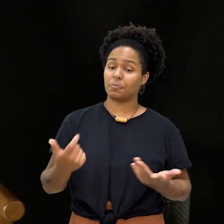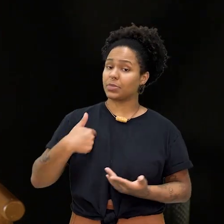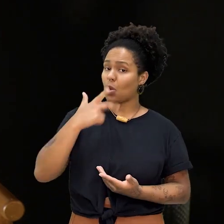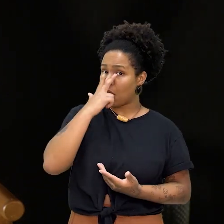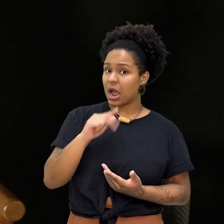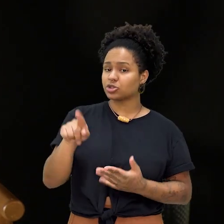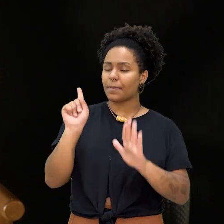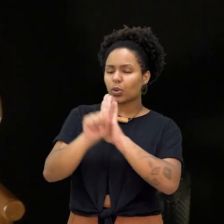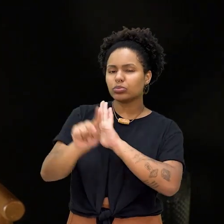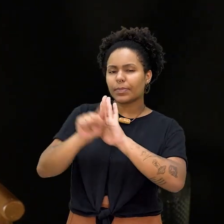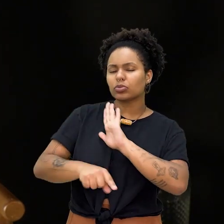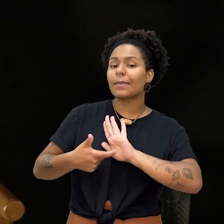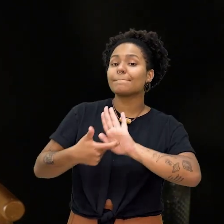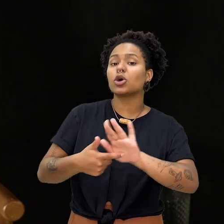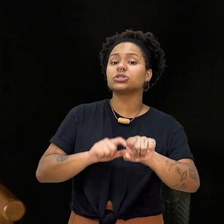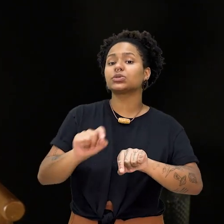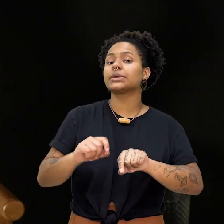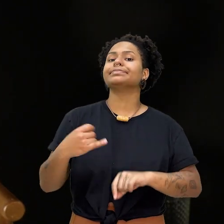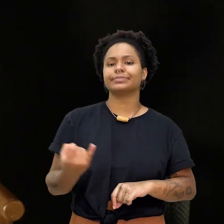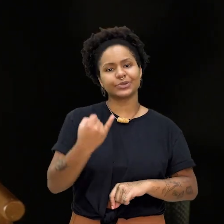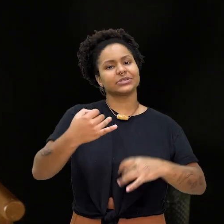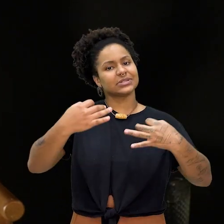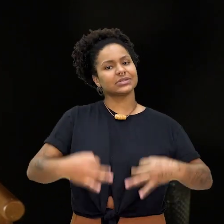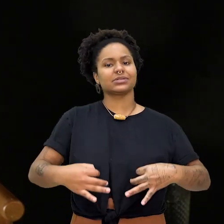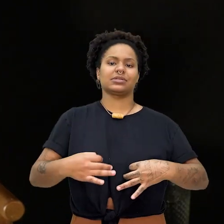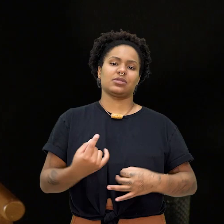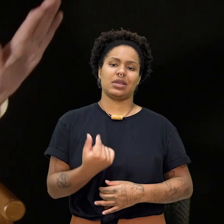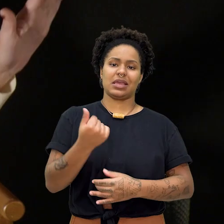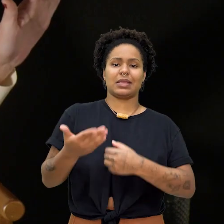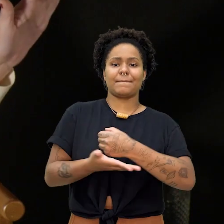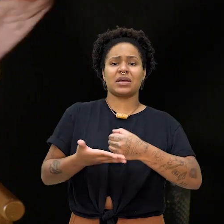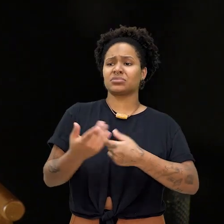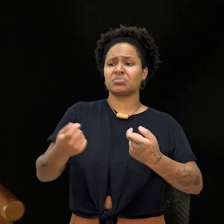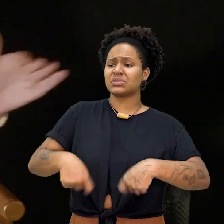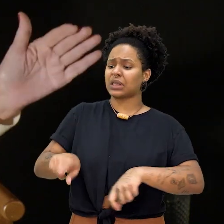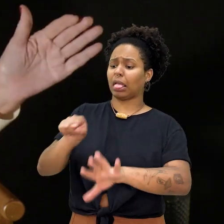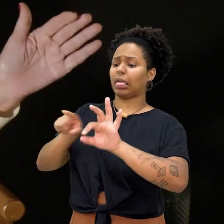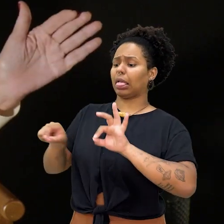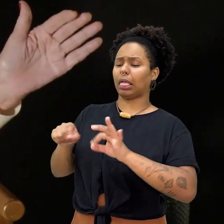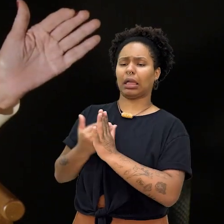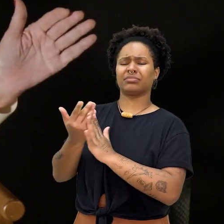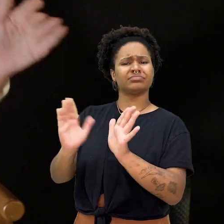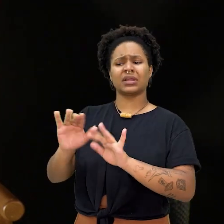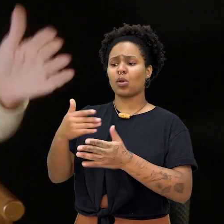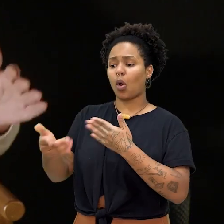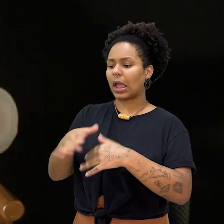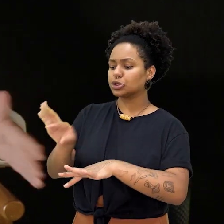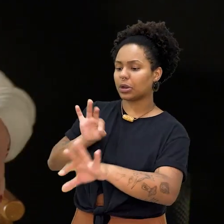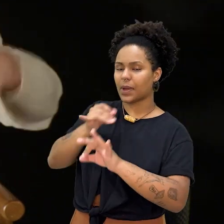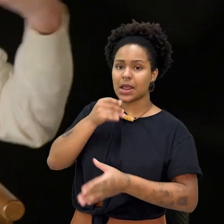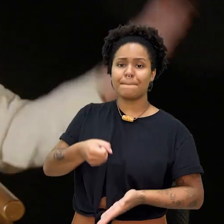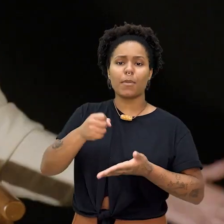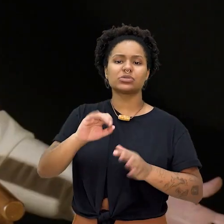acho que esses questionamentos mostram a importância da renda básica para não ter critério. Qualquer critério é ruim. O critério